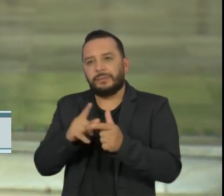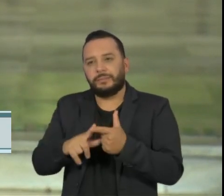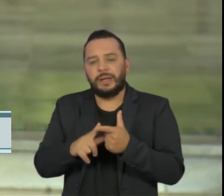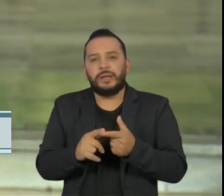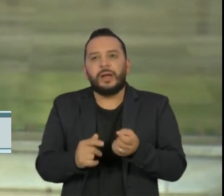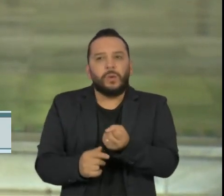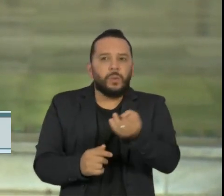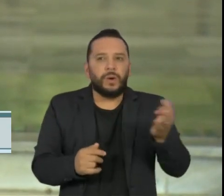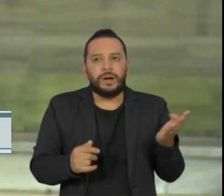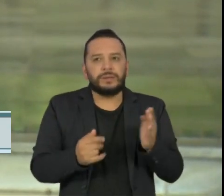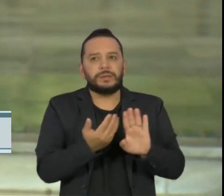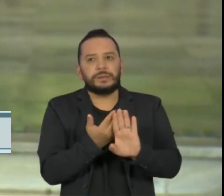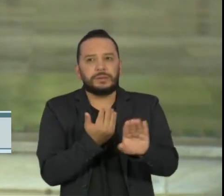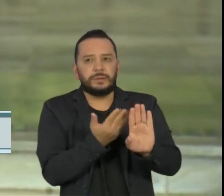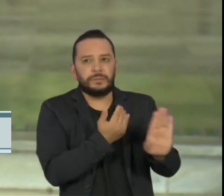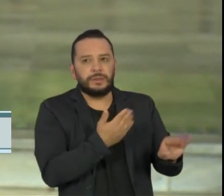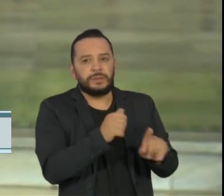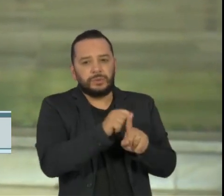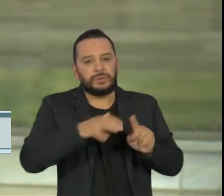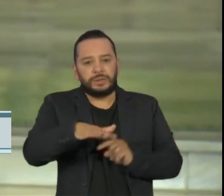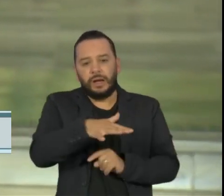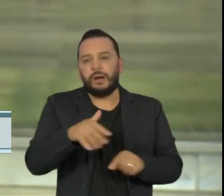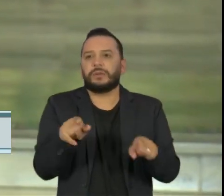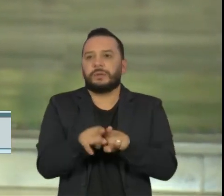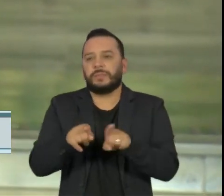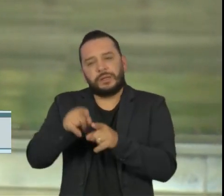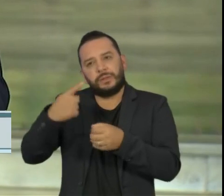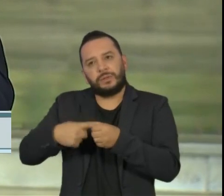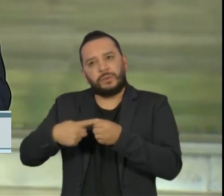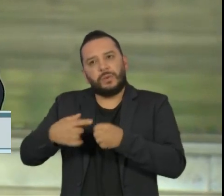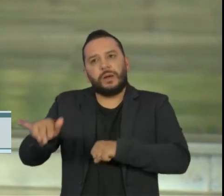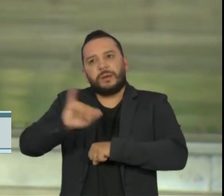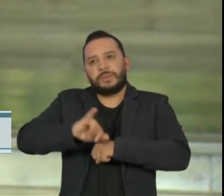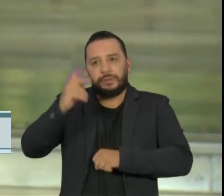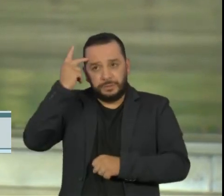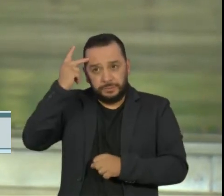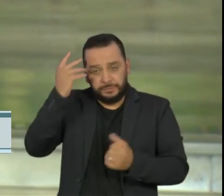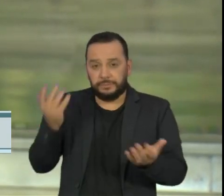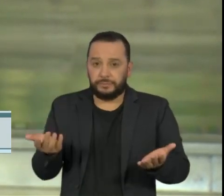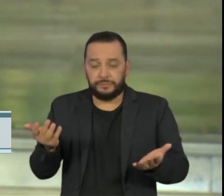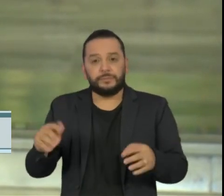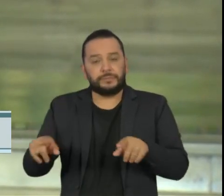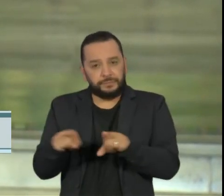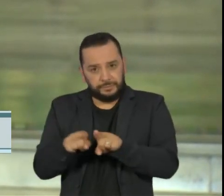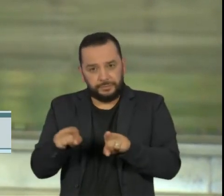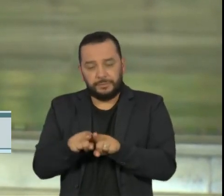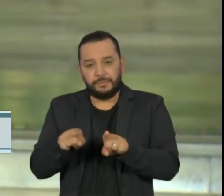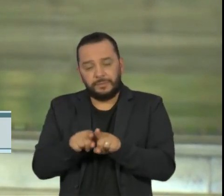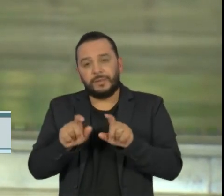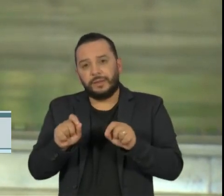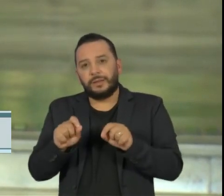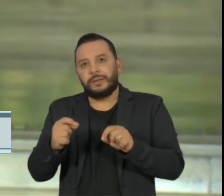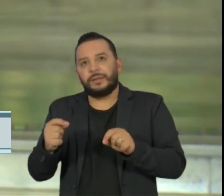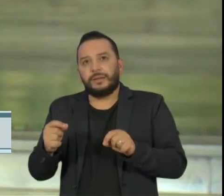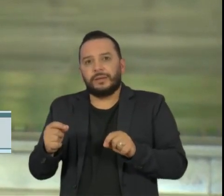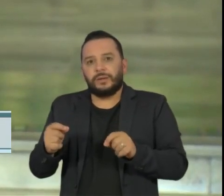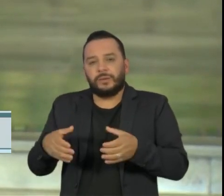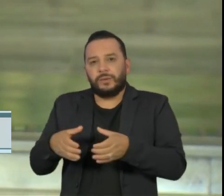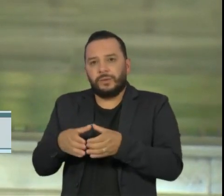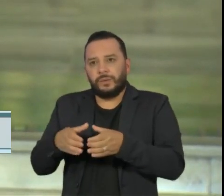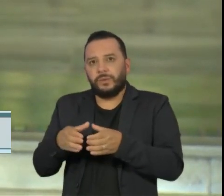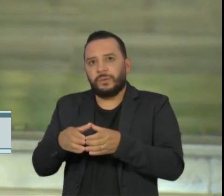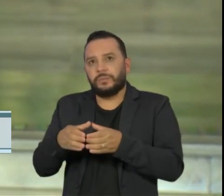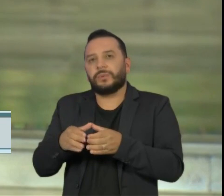na Grande São Paulo, no interior, na capital de São Paulo, o próprio movimento de infecção